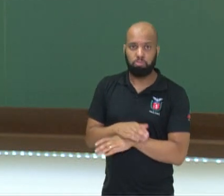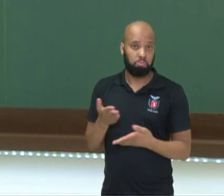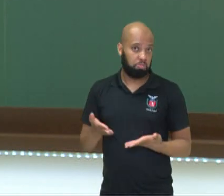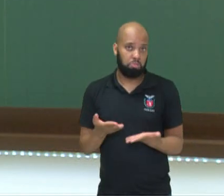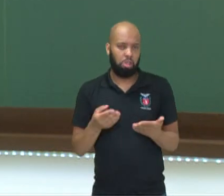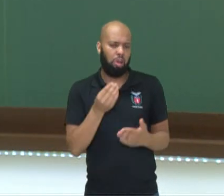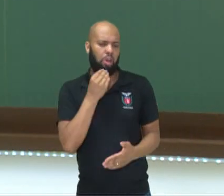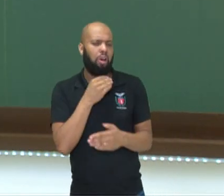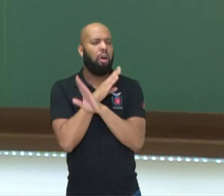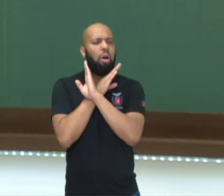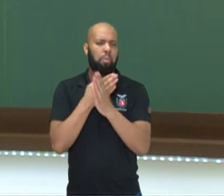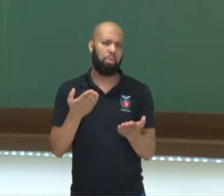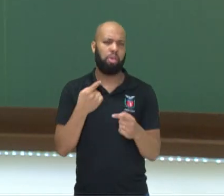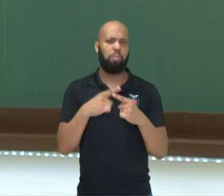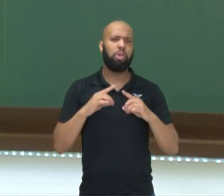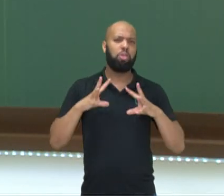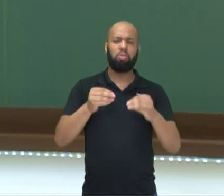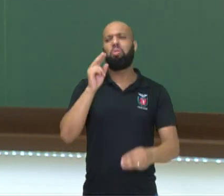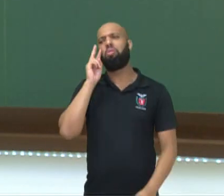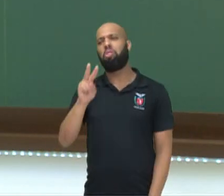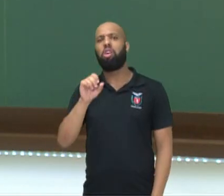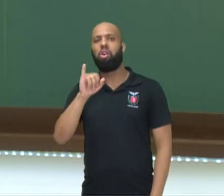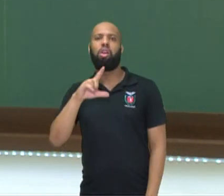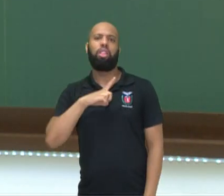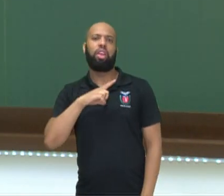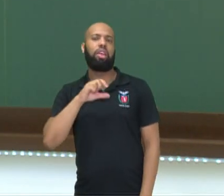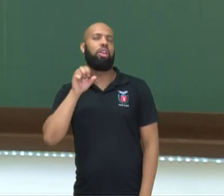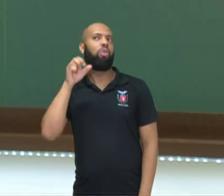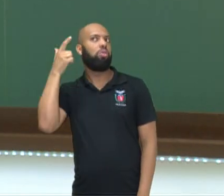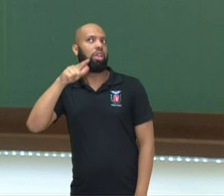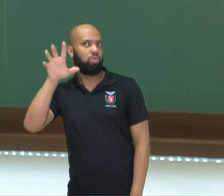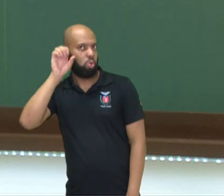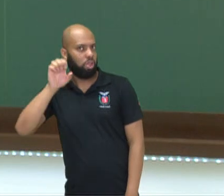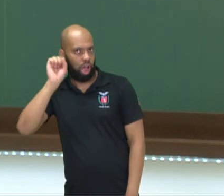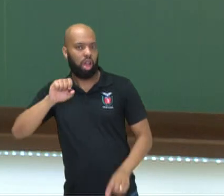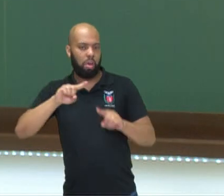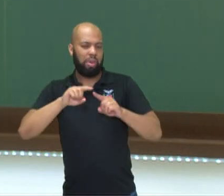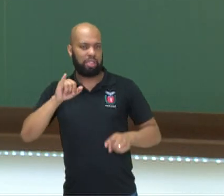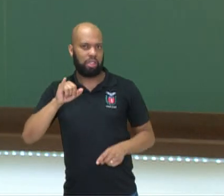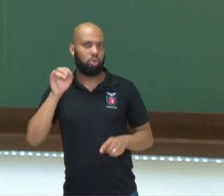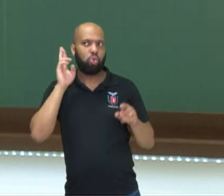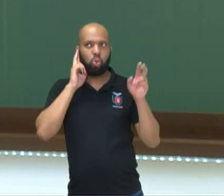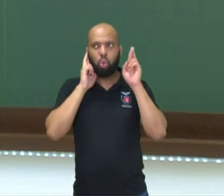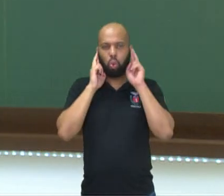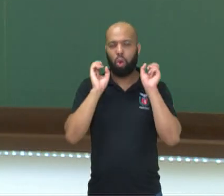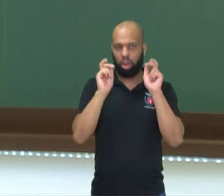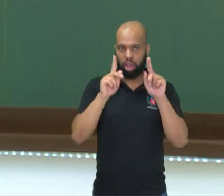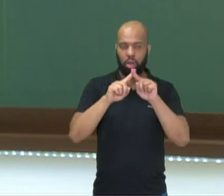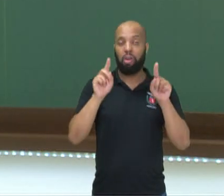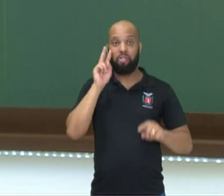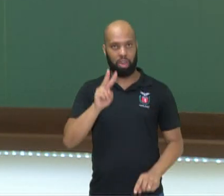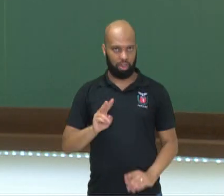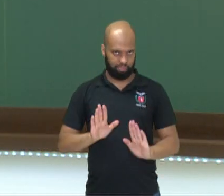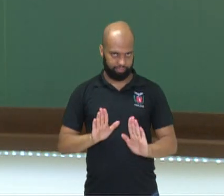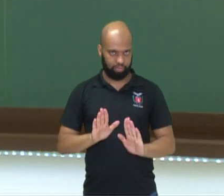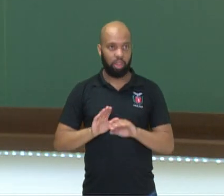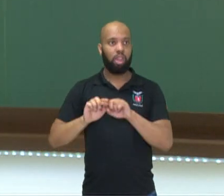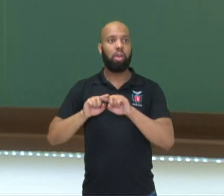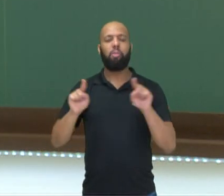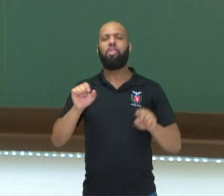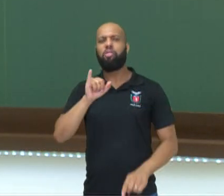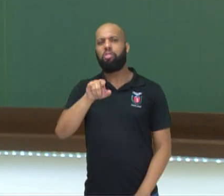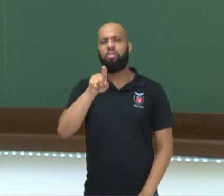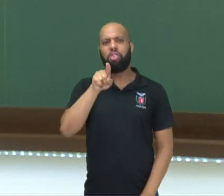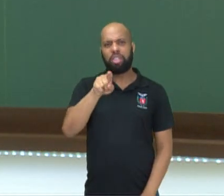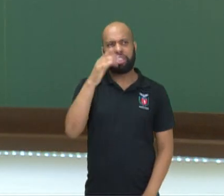escuta, a não ser que você tenha ali algum problema auditivo, você escuta. Será que é isso mesmo? Isso mesmo, você